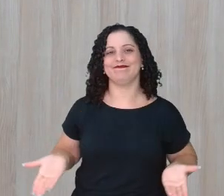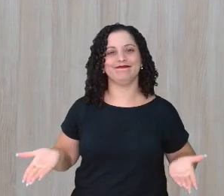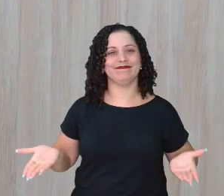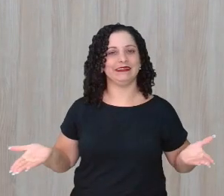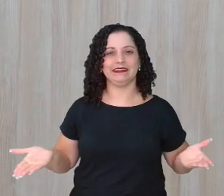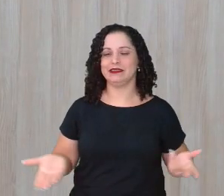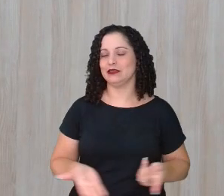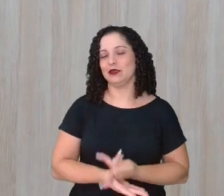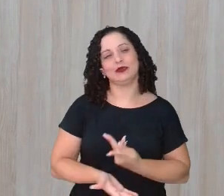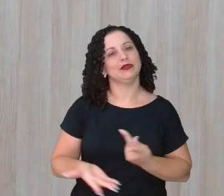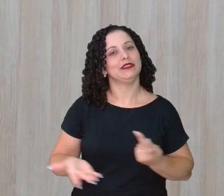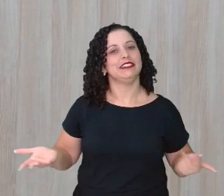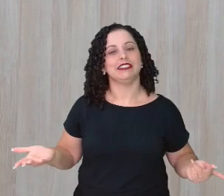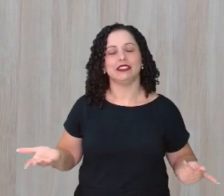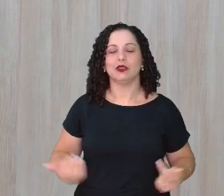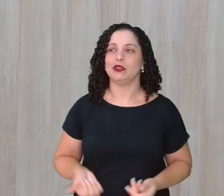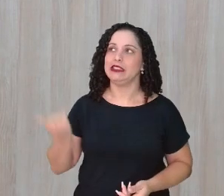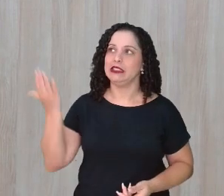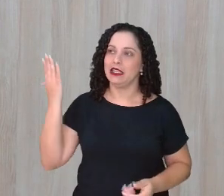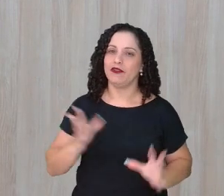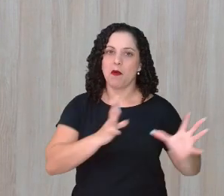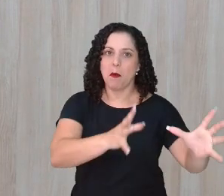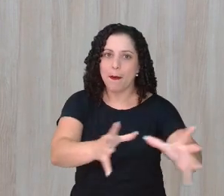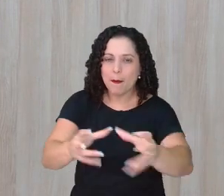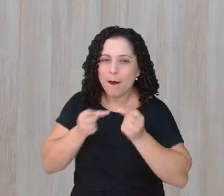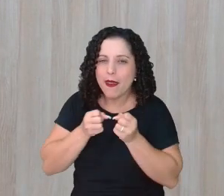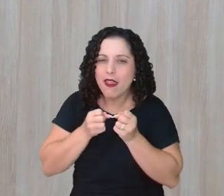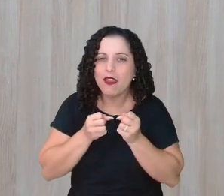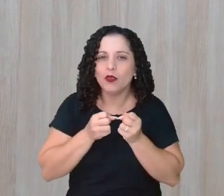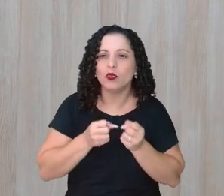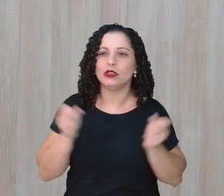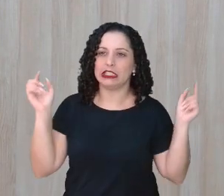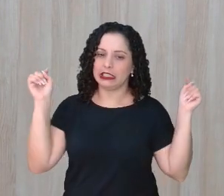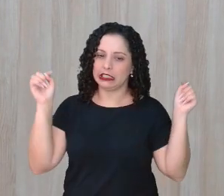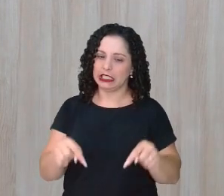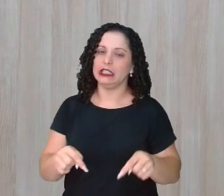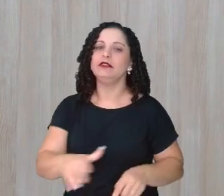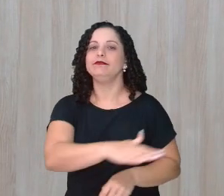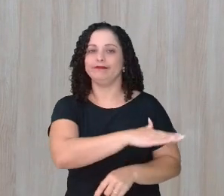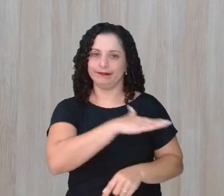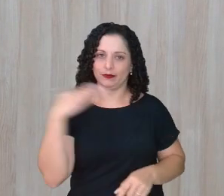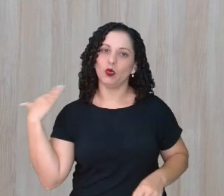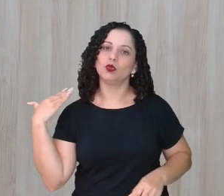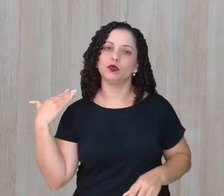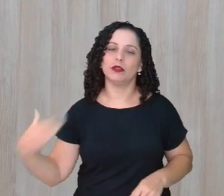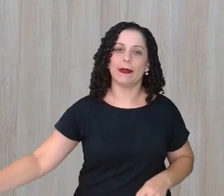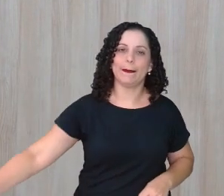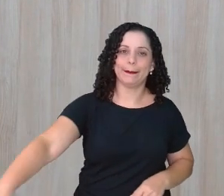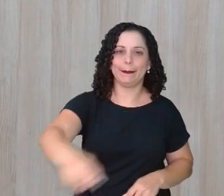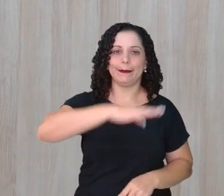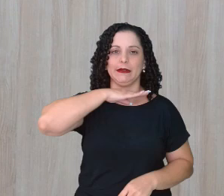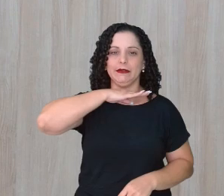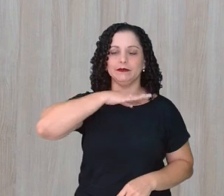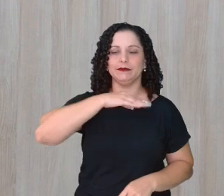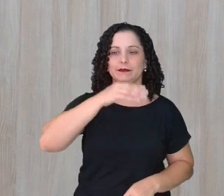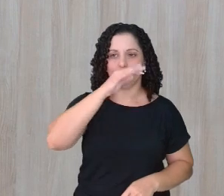Deu super errado, que ele foi pego e aí foi condenado aí de traição,